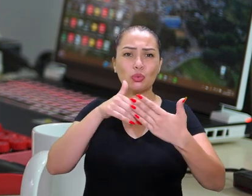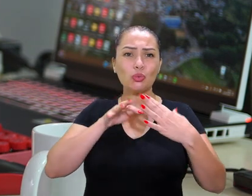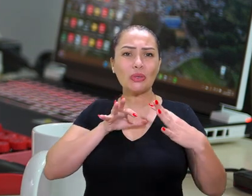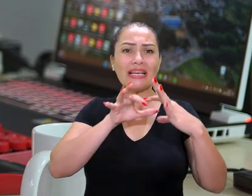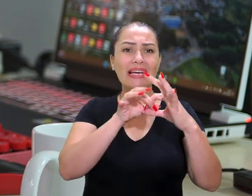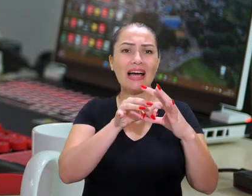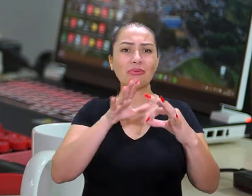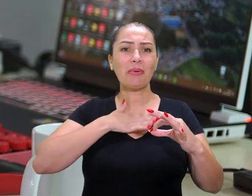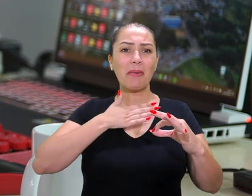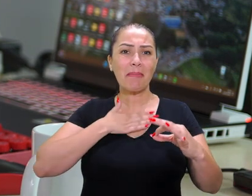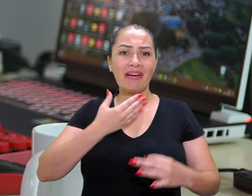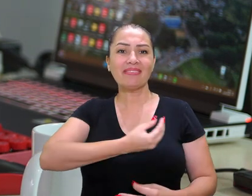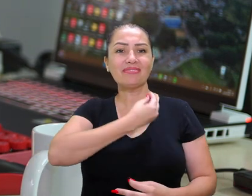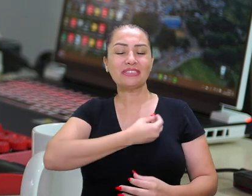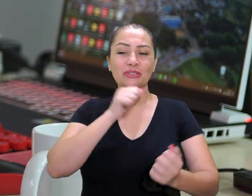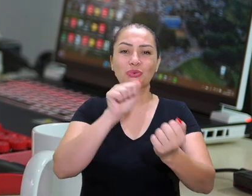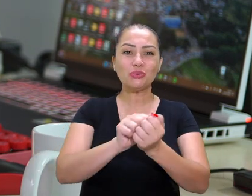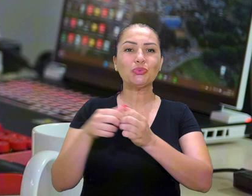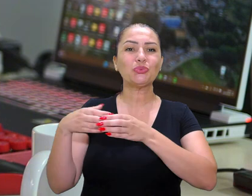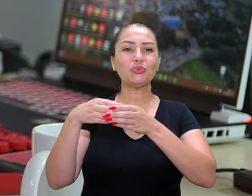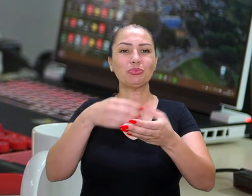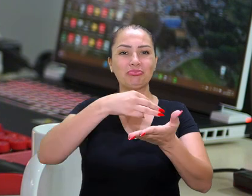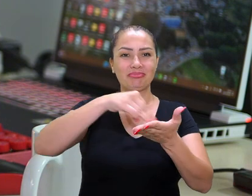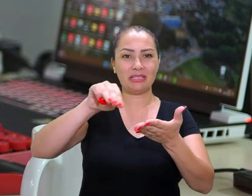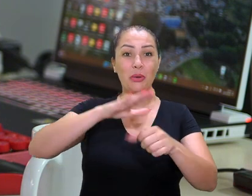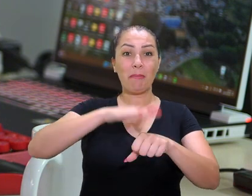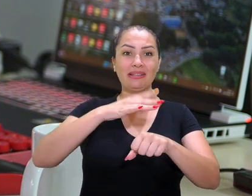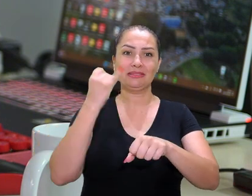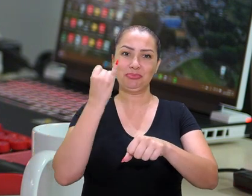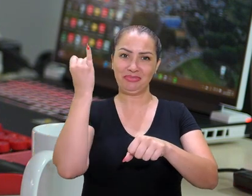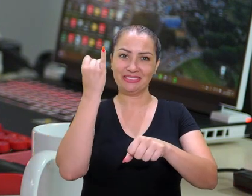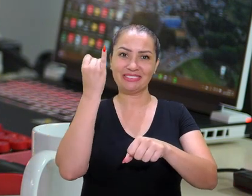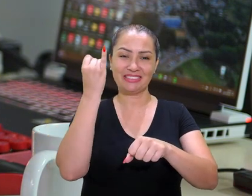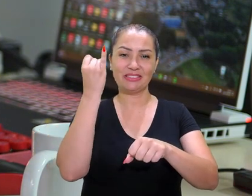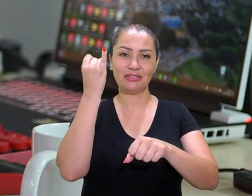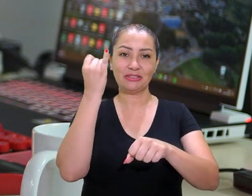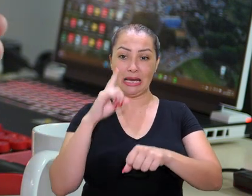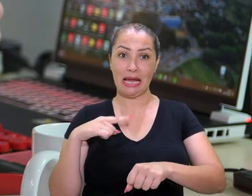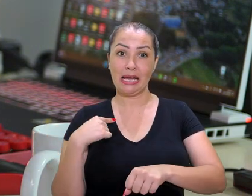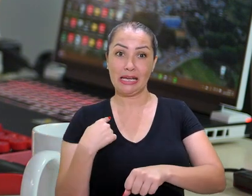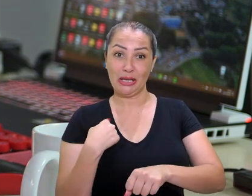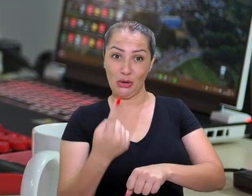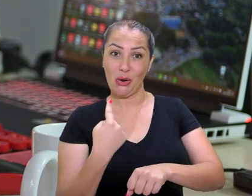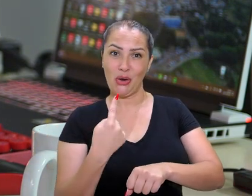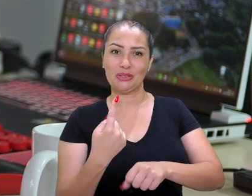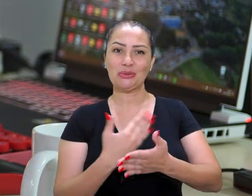no Mensageiros. E o mais importante de tudo isso, né, Alisson, nós iniciamos uma trajetória lá